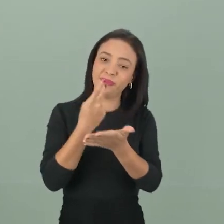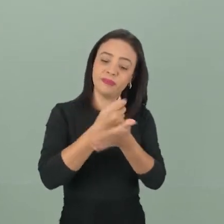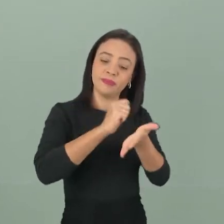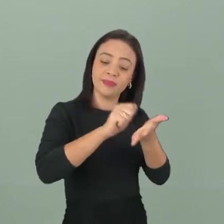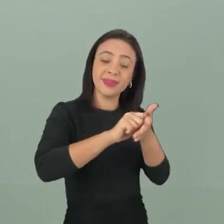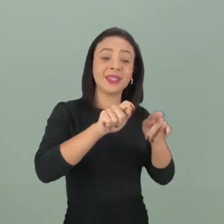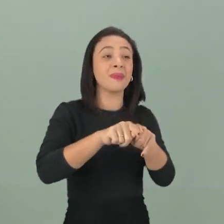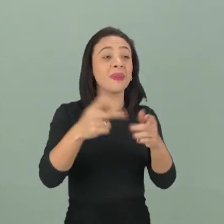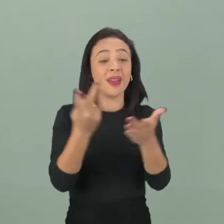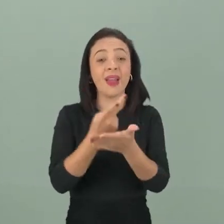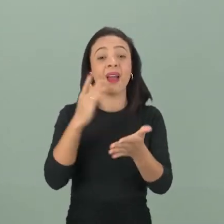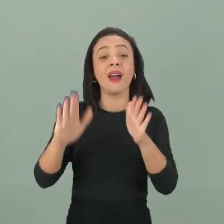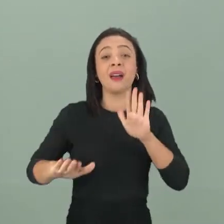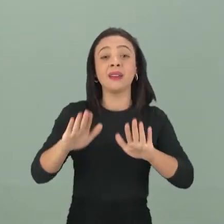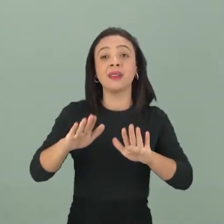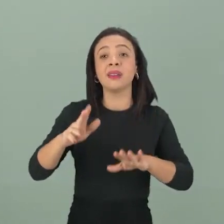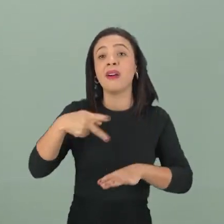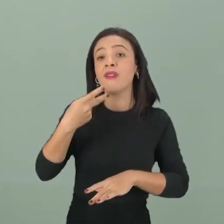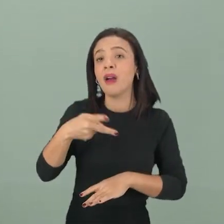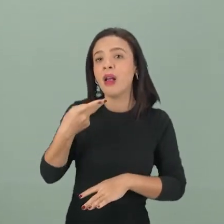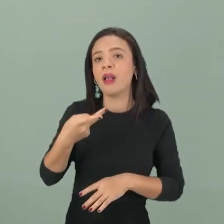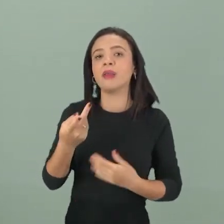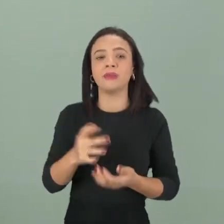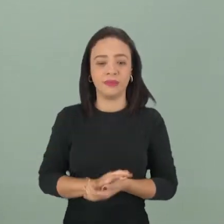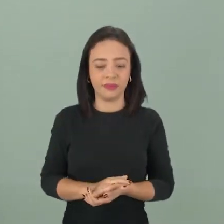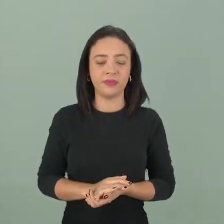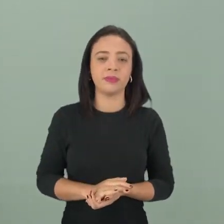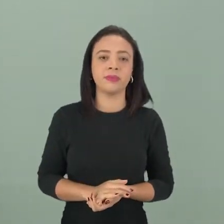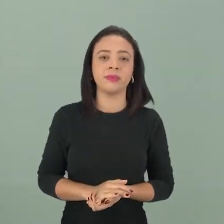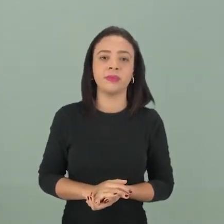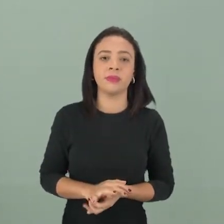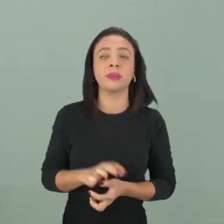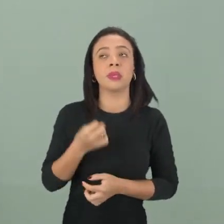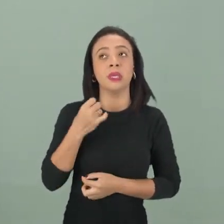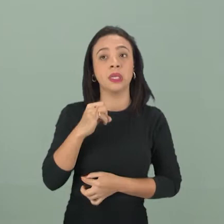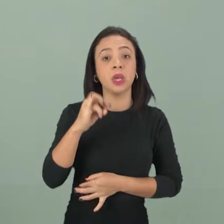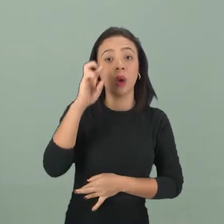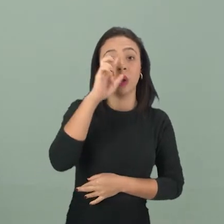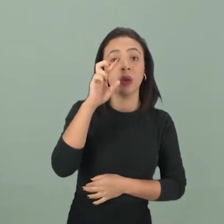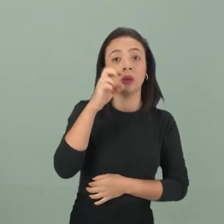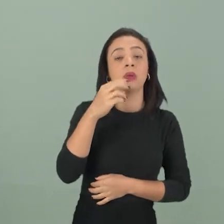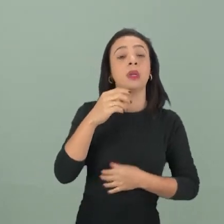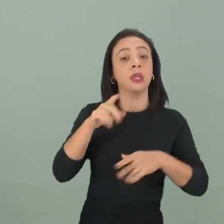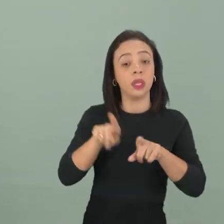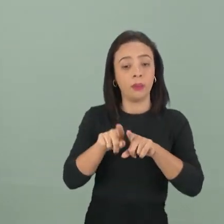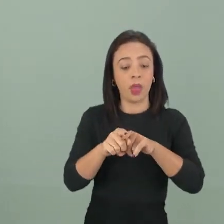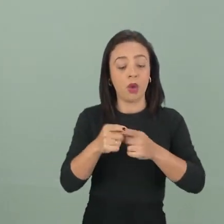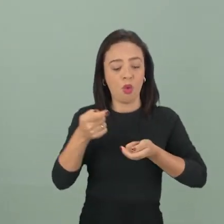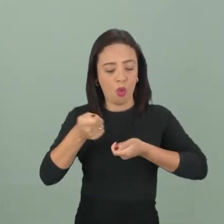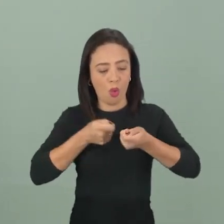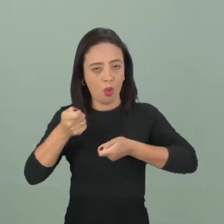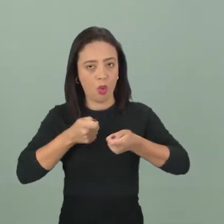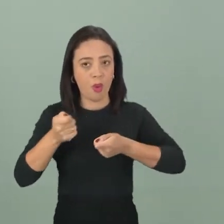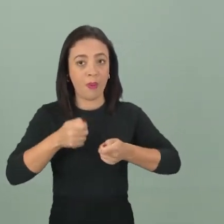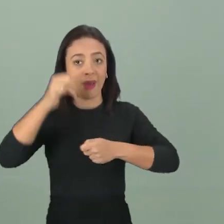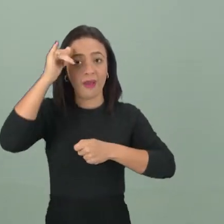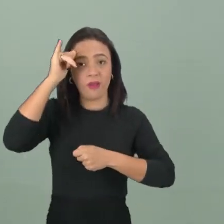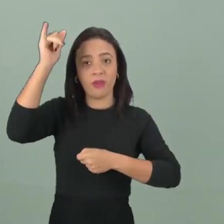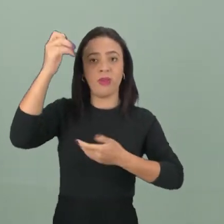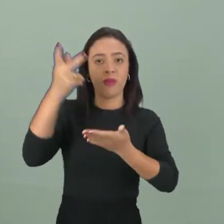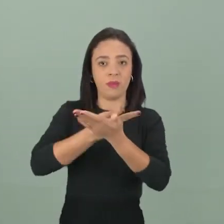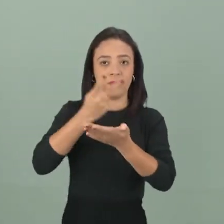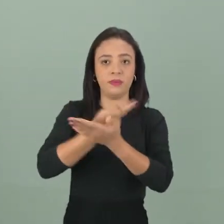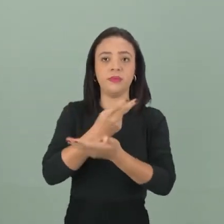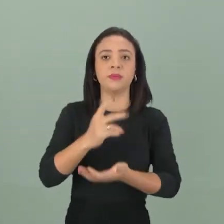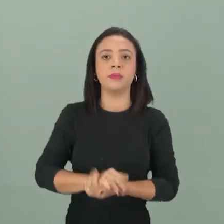quanto na sala é uma coisa muito Sutil né que acionar gente observar e realmente se policiar ficar observando esses